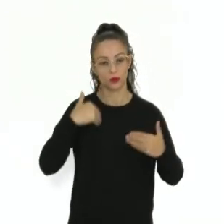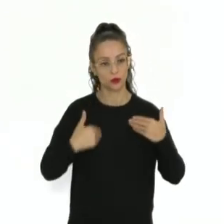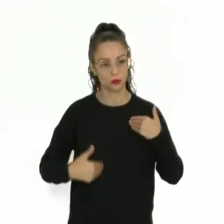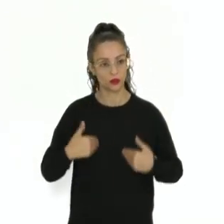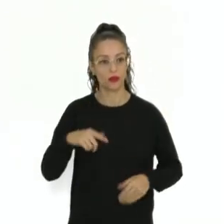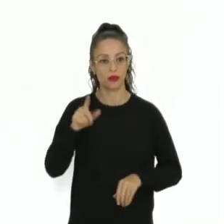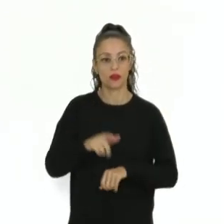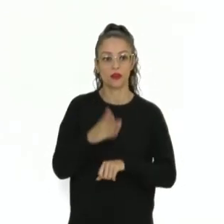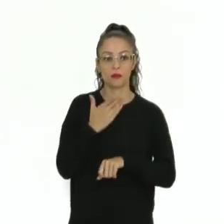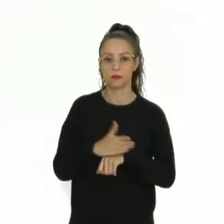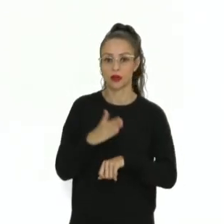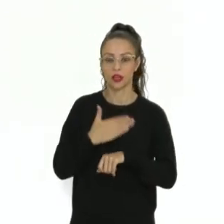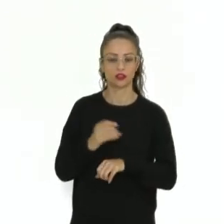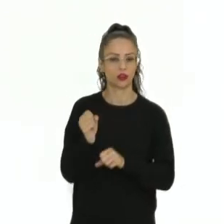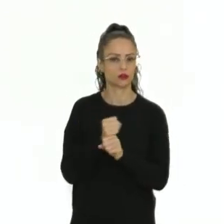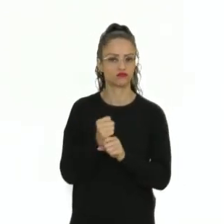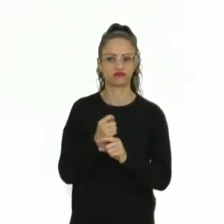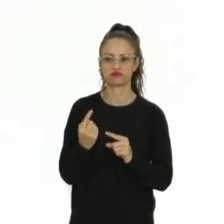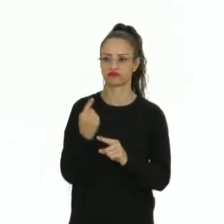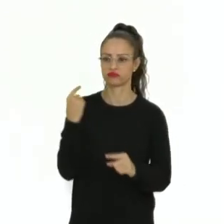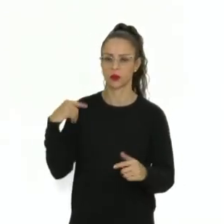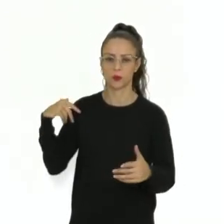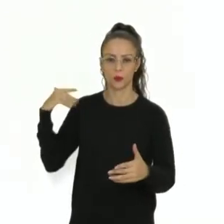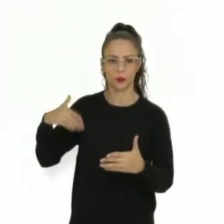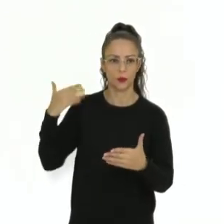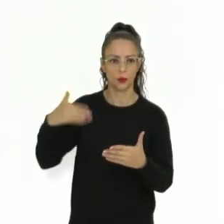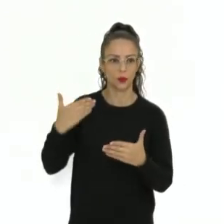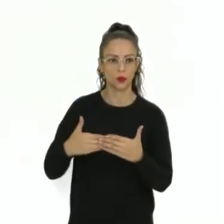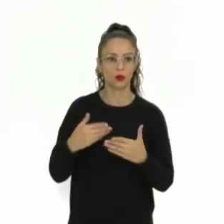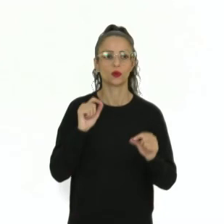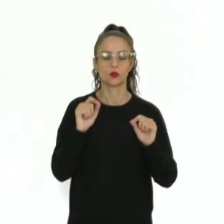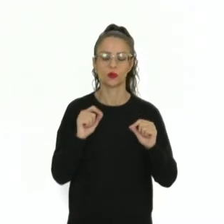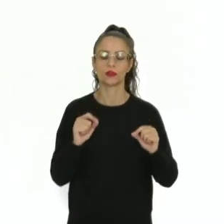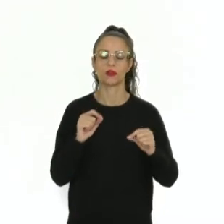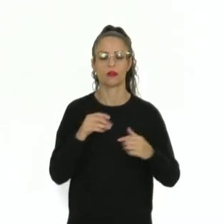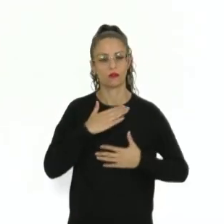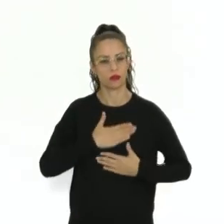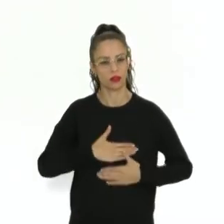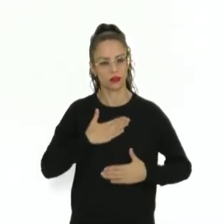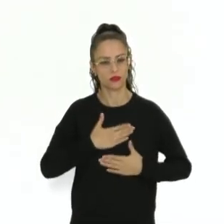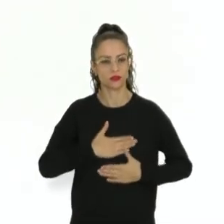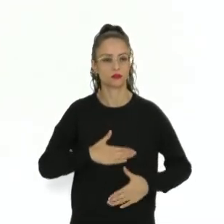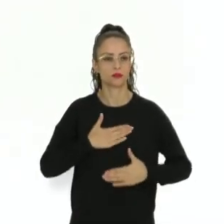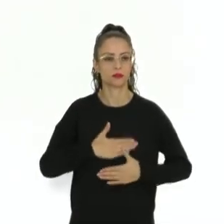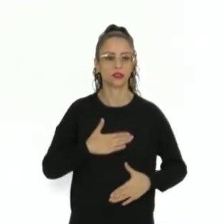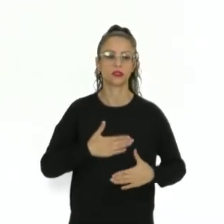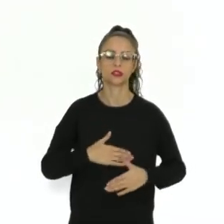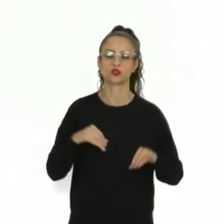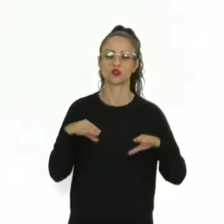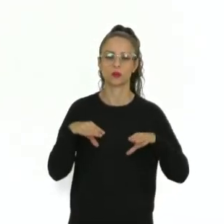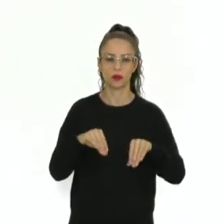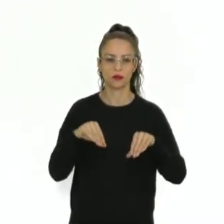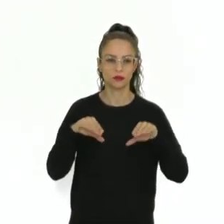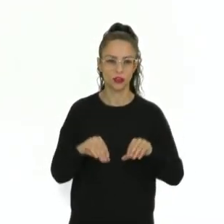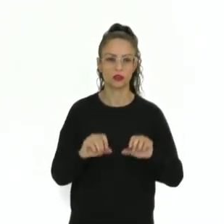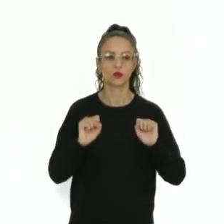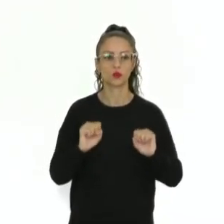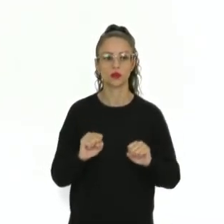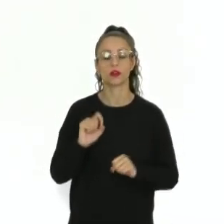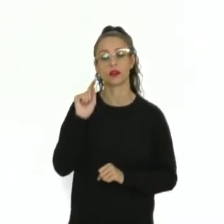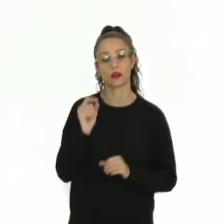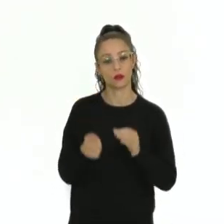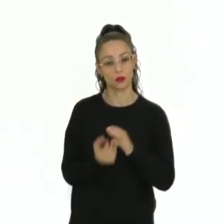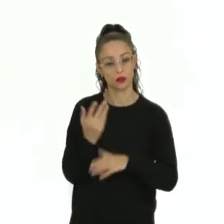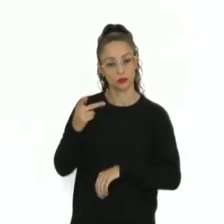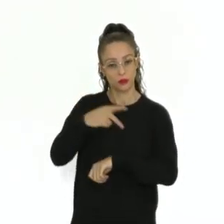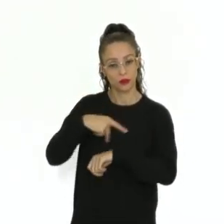são práticas milenares, como o relaxamento, a meditação, a automassagem, que tiveram origem